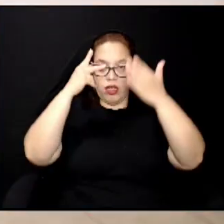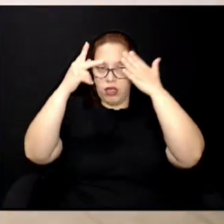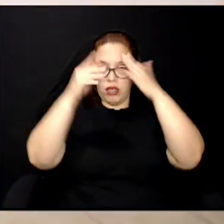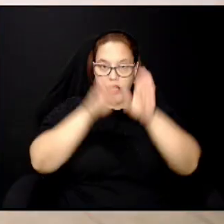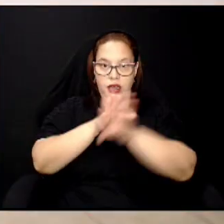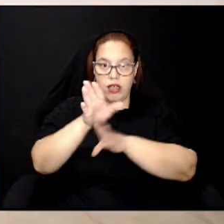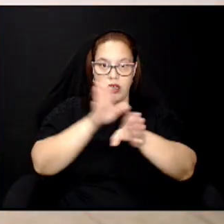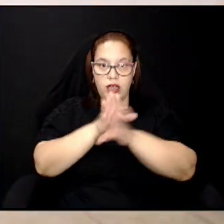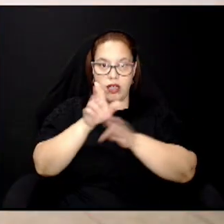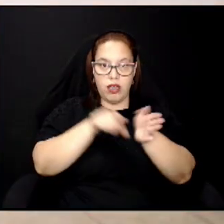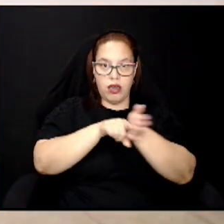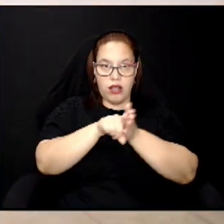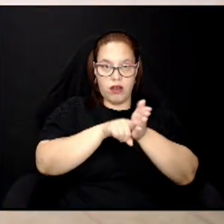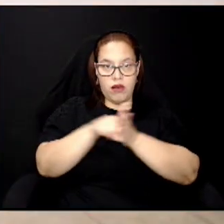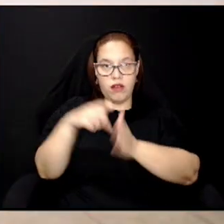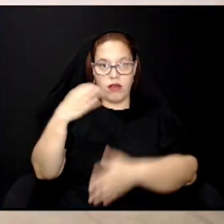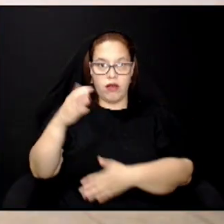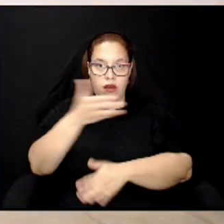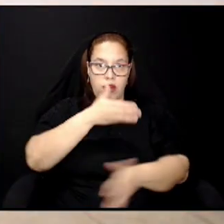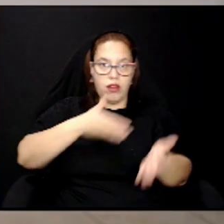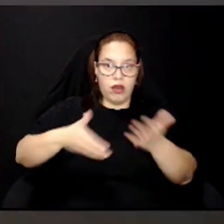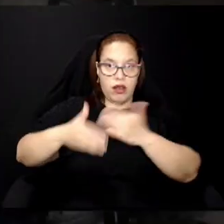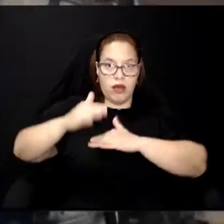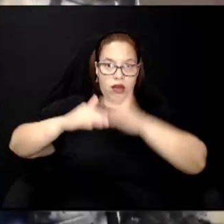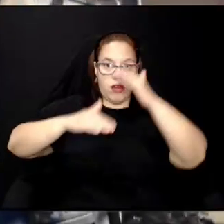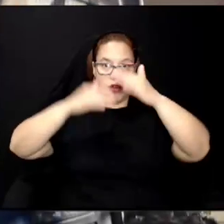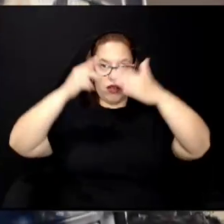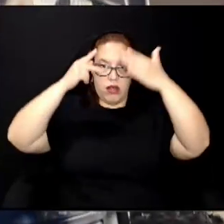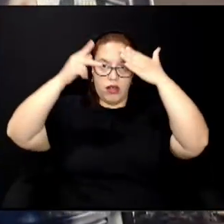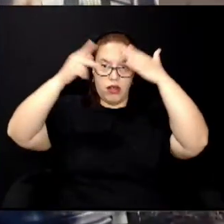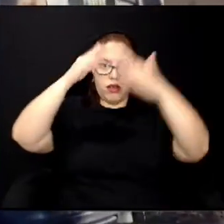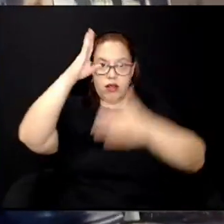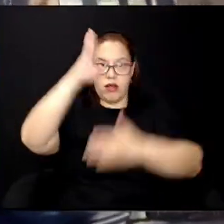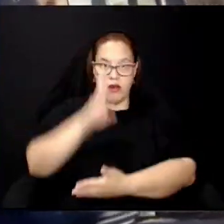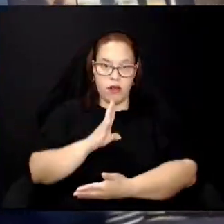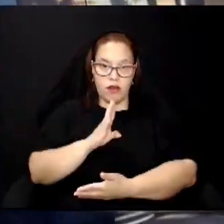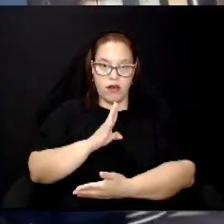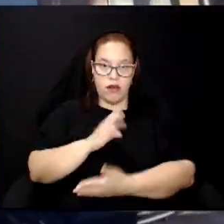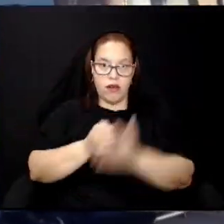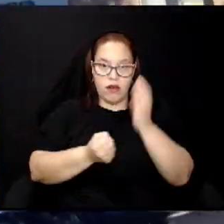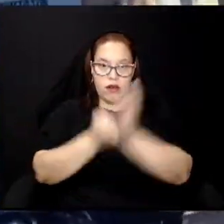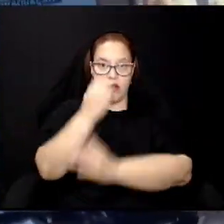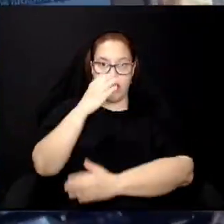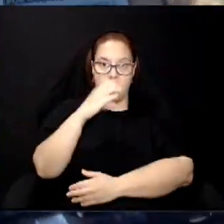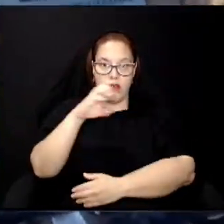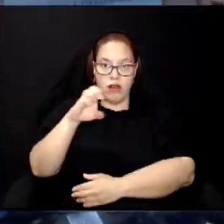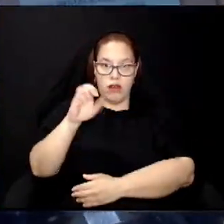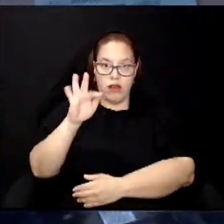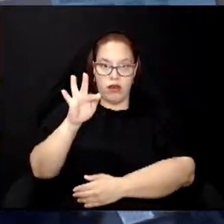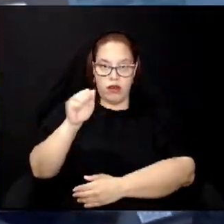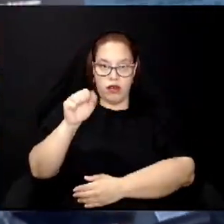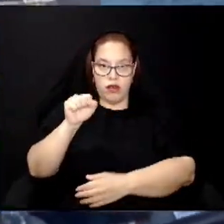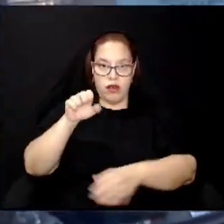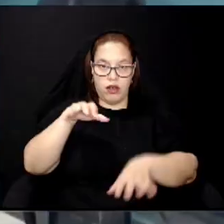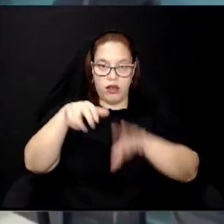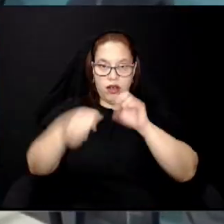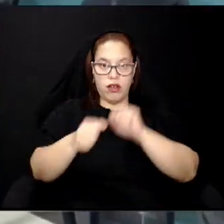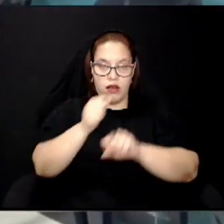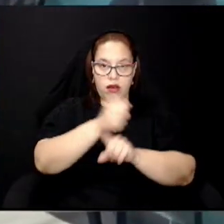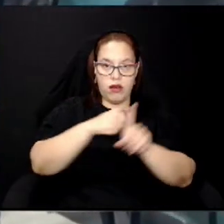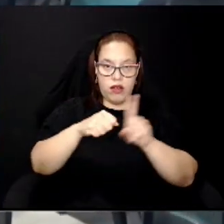e contribuiu para o avanço da psicanálise no Brasil. Fundou o Cefas, Centro de Formação e Assistência à